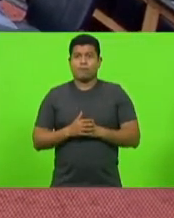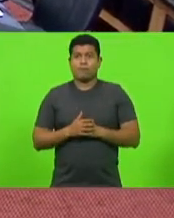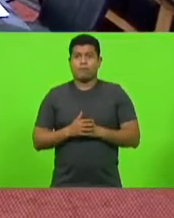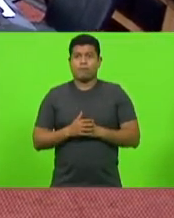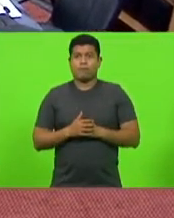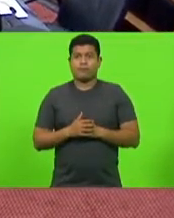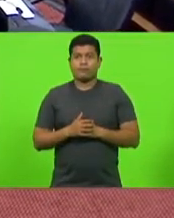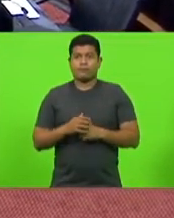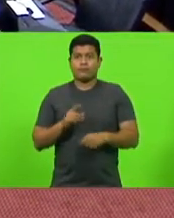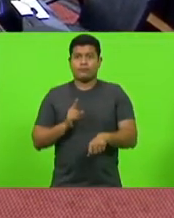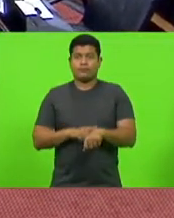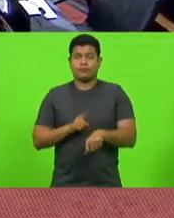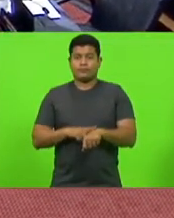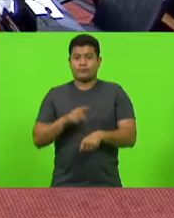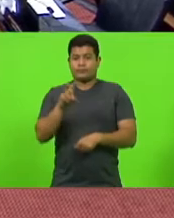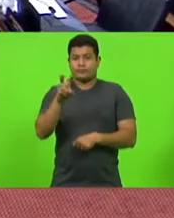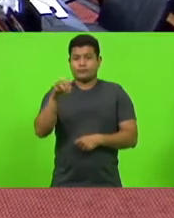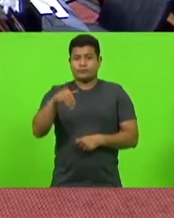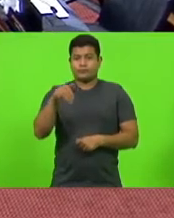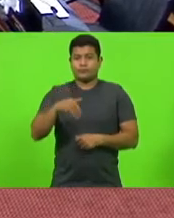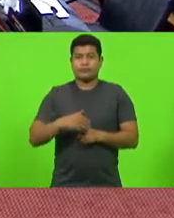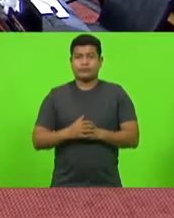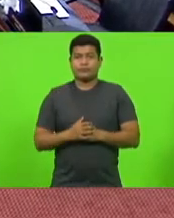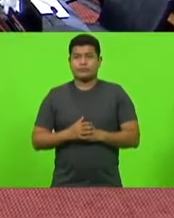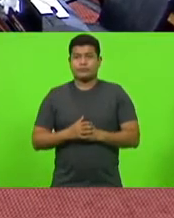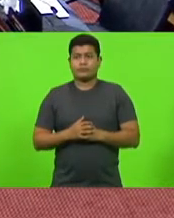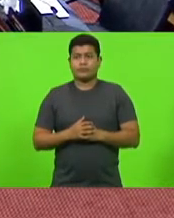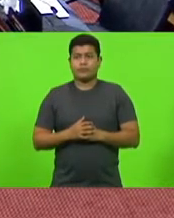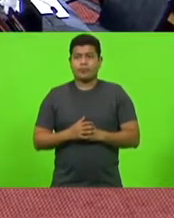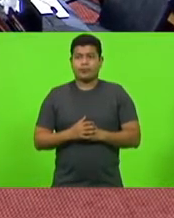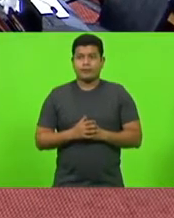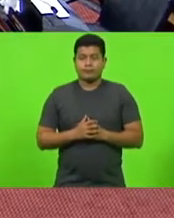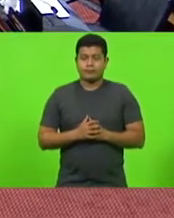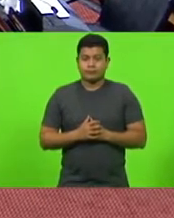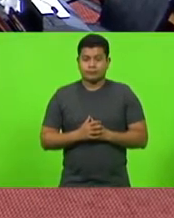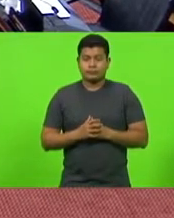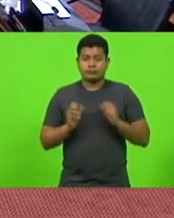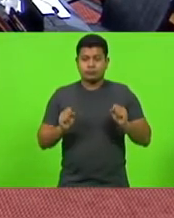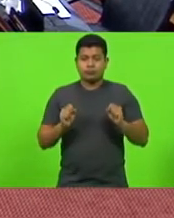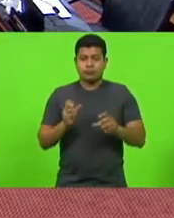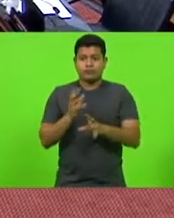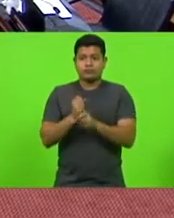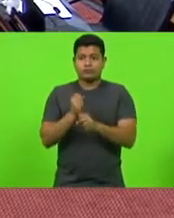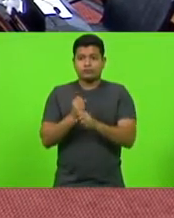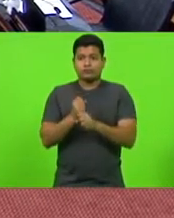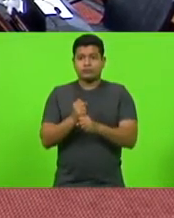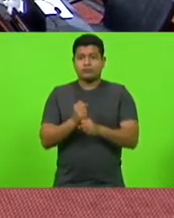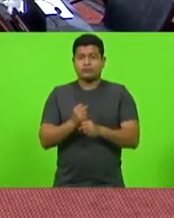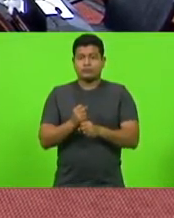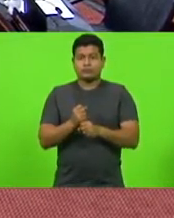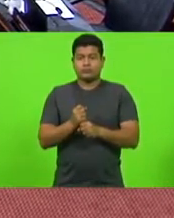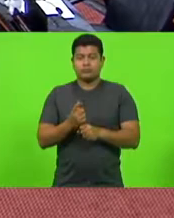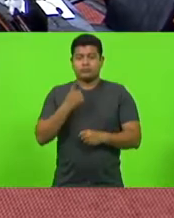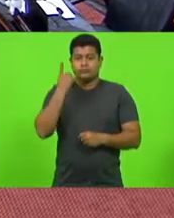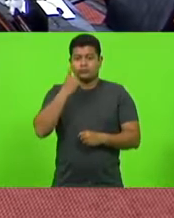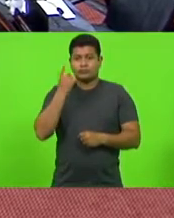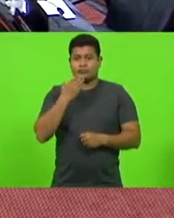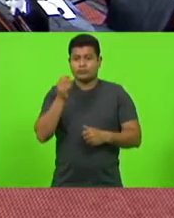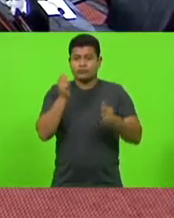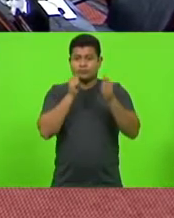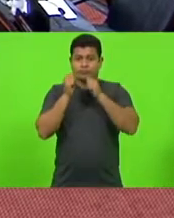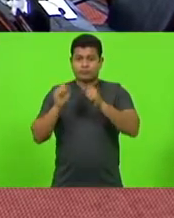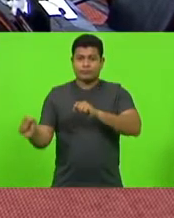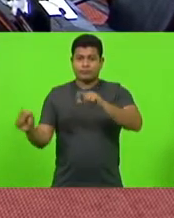pelo tempo de até 5 minutos. Vamos fazer a verificação de quórum enquanto isso, então, presidente? Aí vai chamando... Vamos fazer a verificação de quórum. Peço a assessoria que abra o painel para